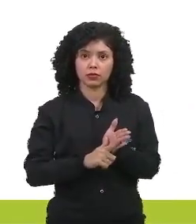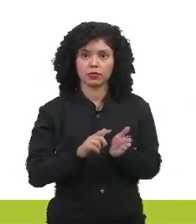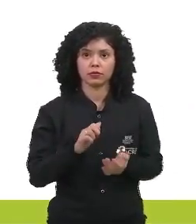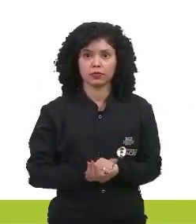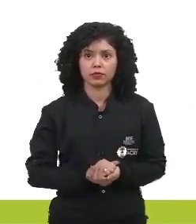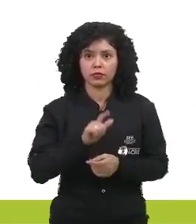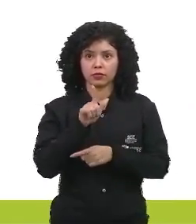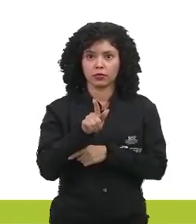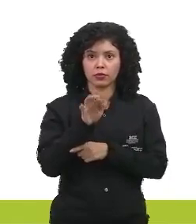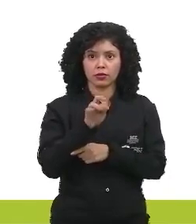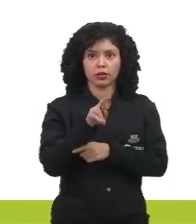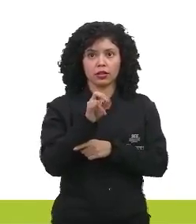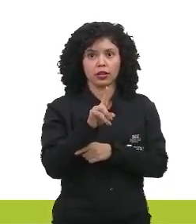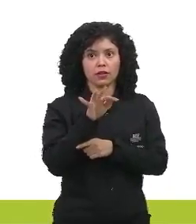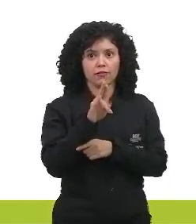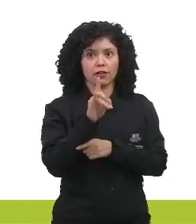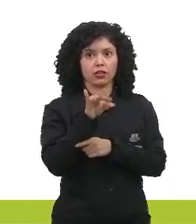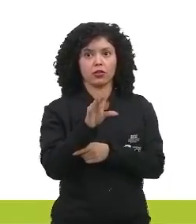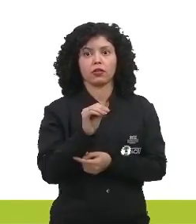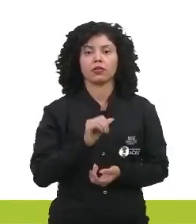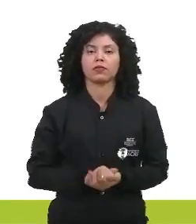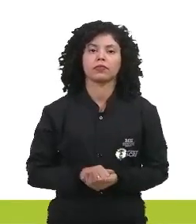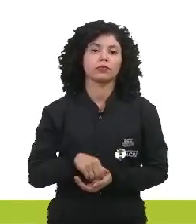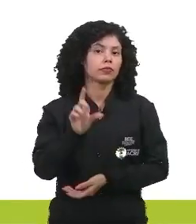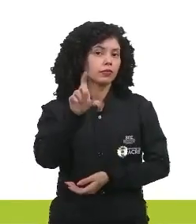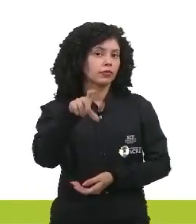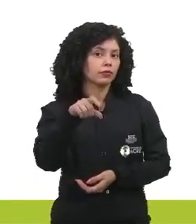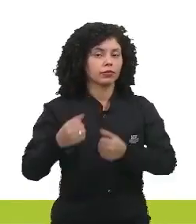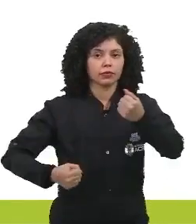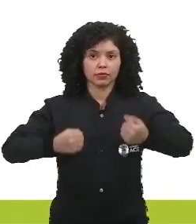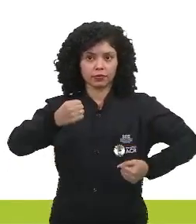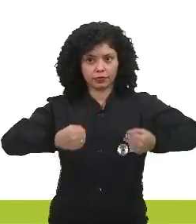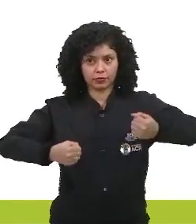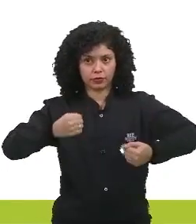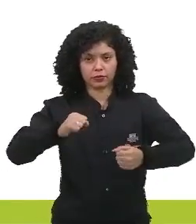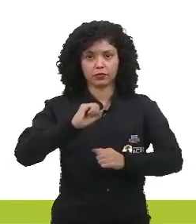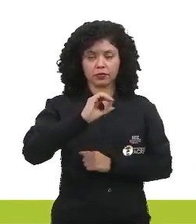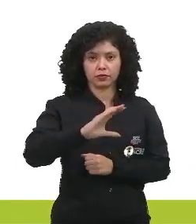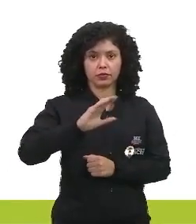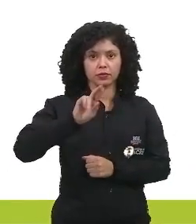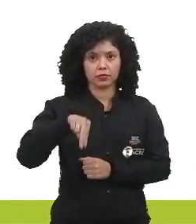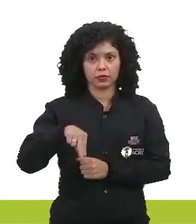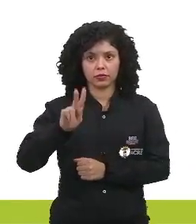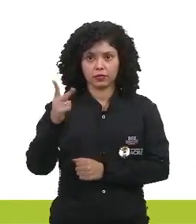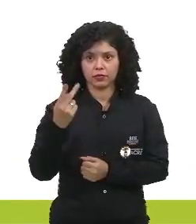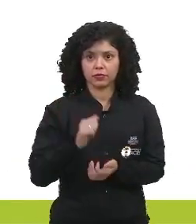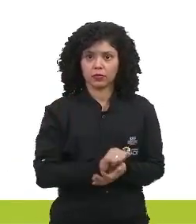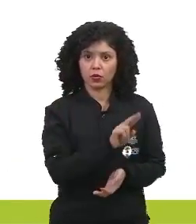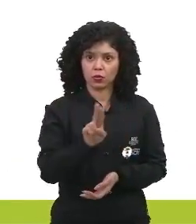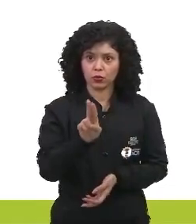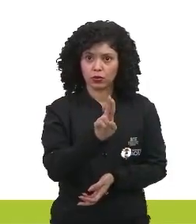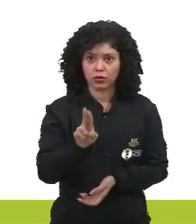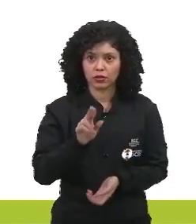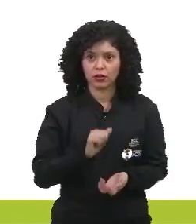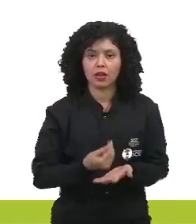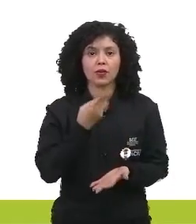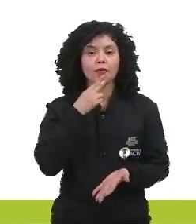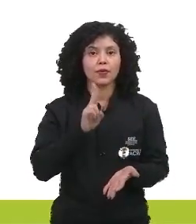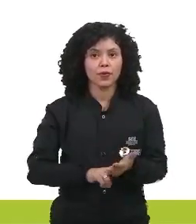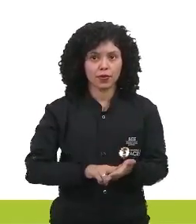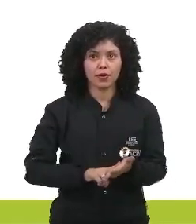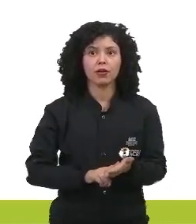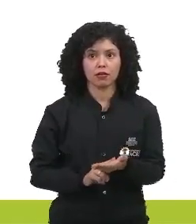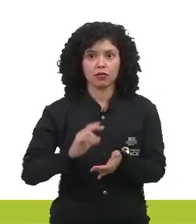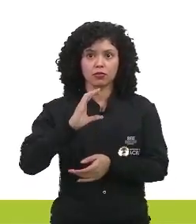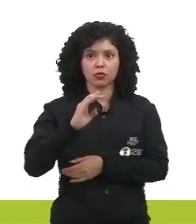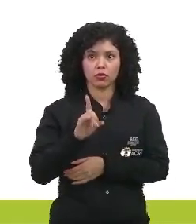agrafador. E a carteira de motorista, né, que é a nossa CNH, eles chamam de carta de condução.